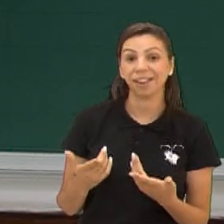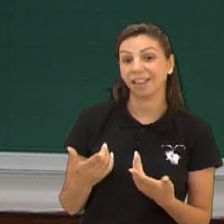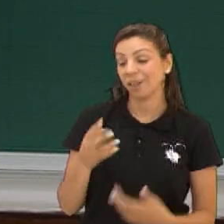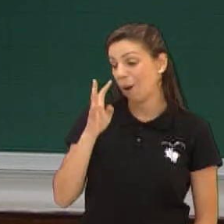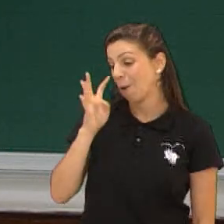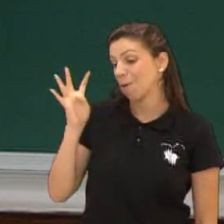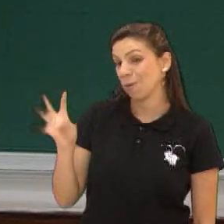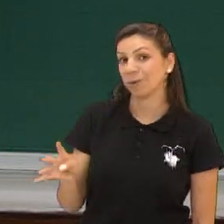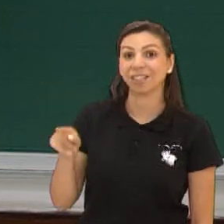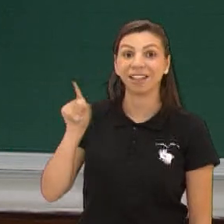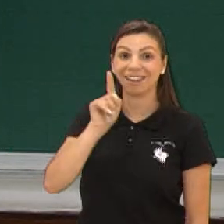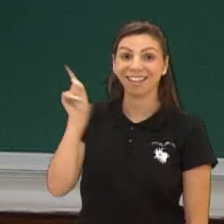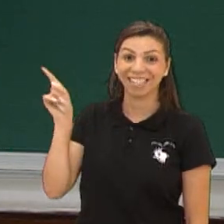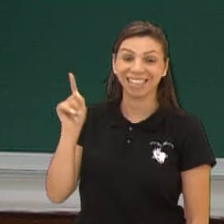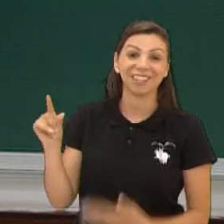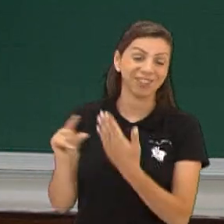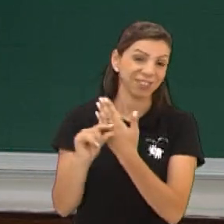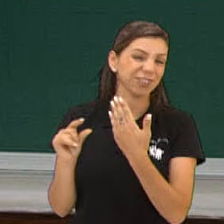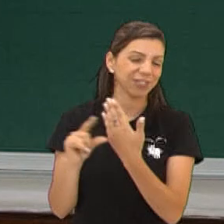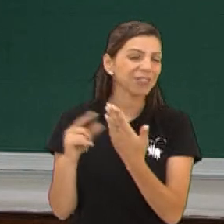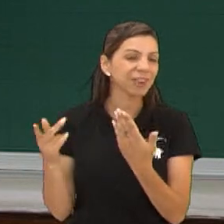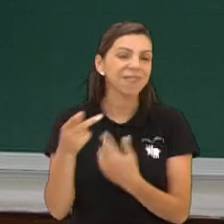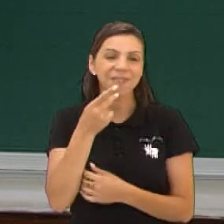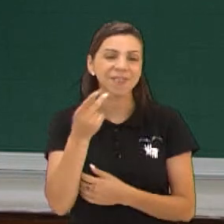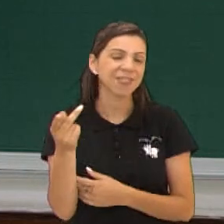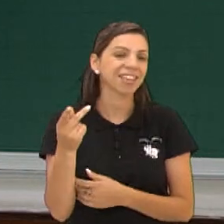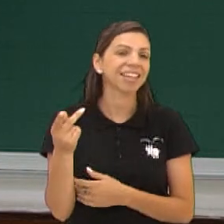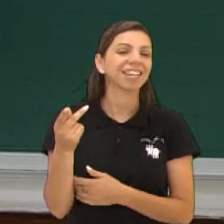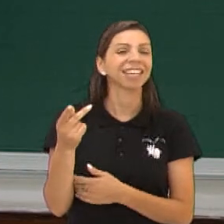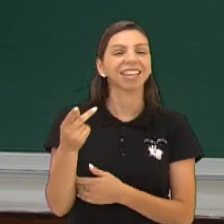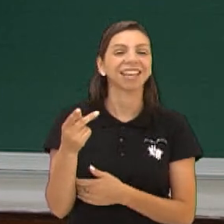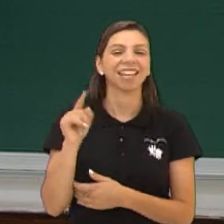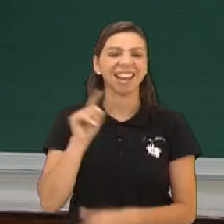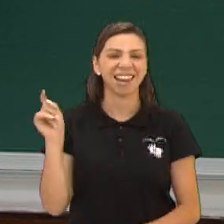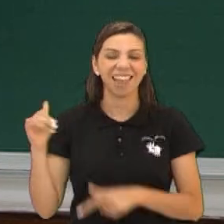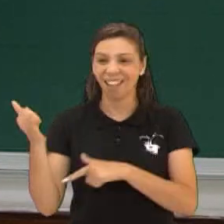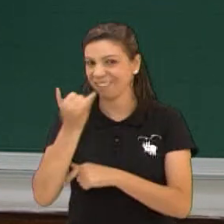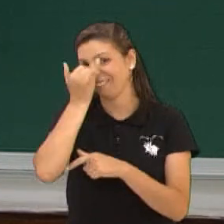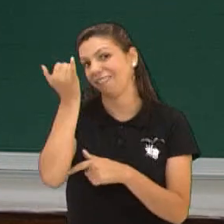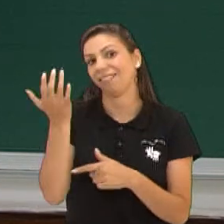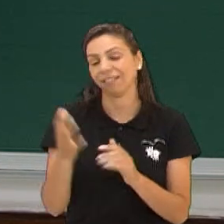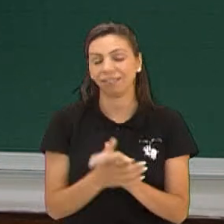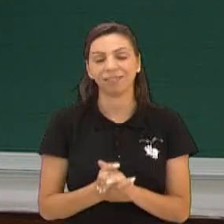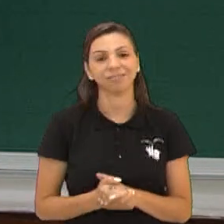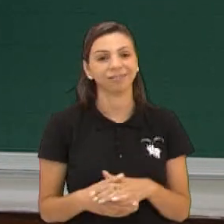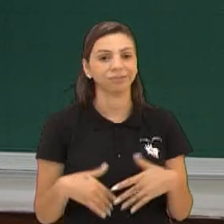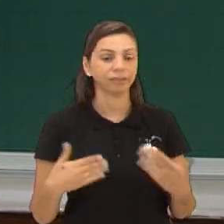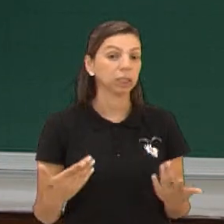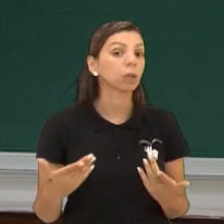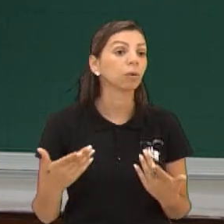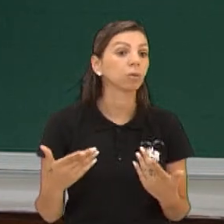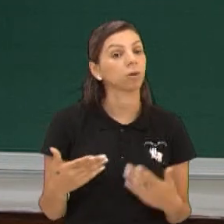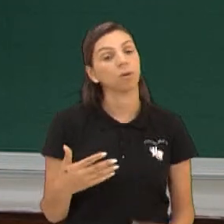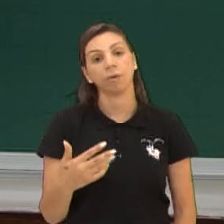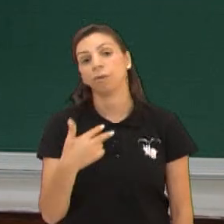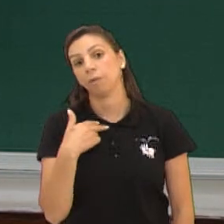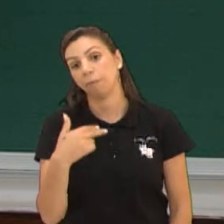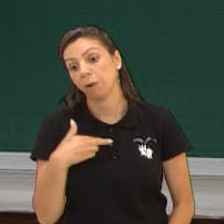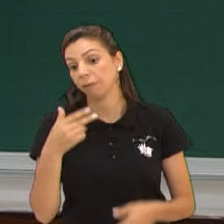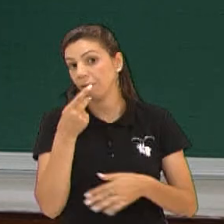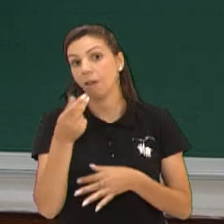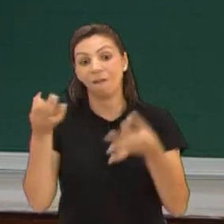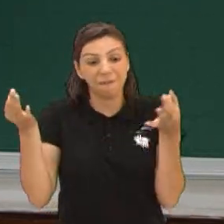não é isso que vai causar a sorte ou azar ou que vai provocar a derrota do seu time né pelo menos nós não podemos afirmar